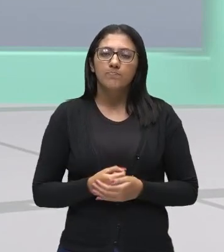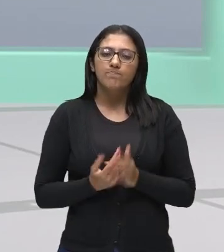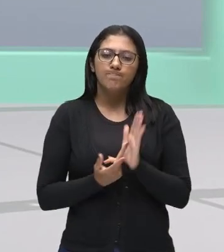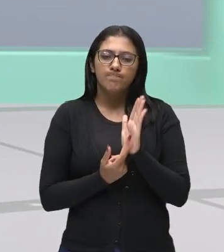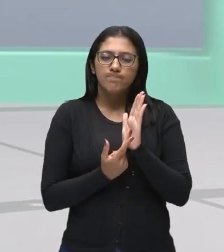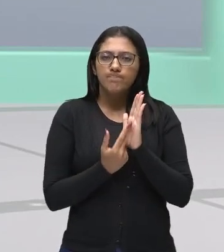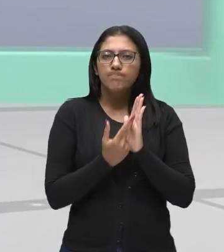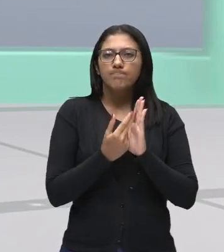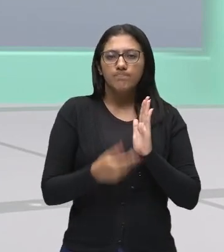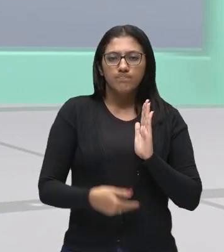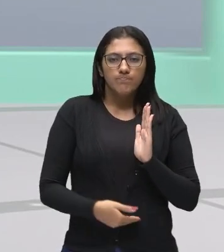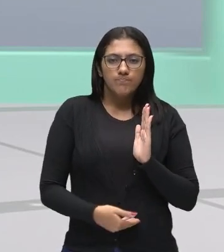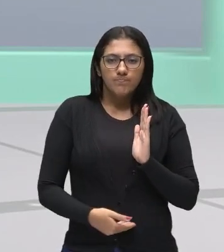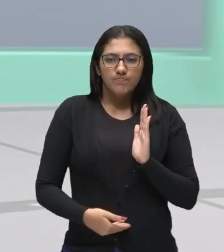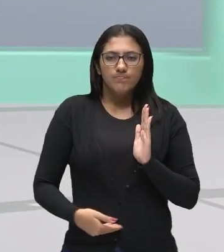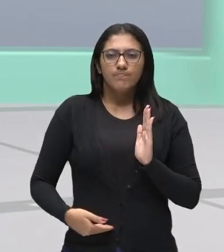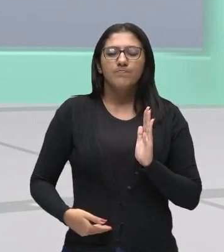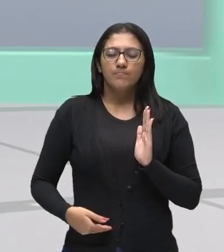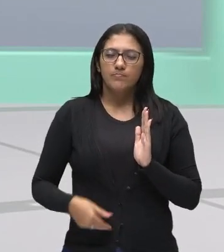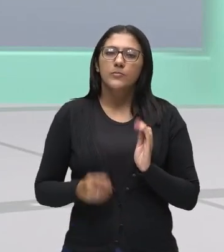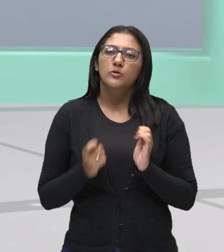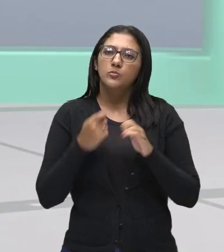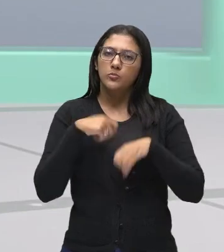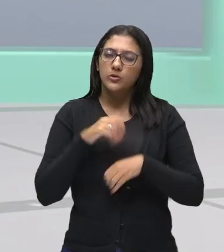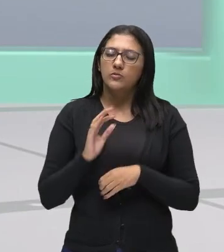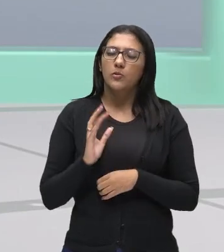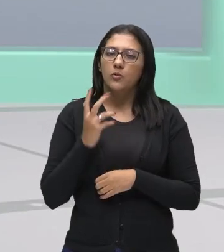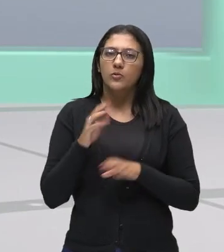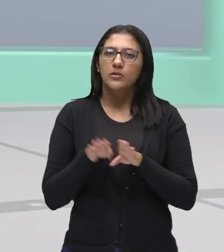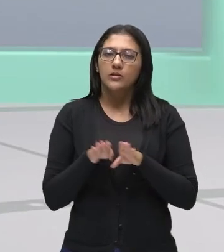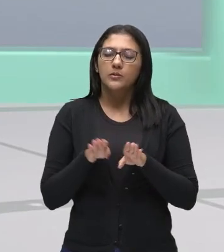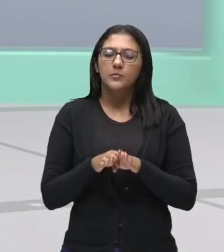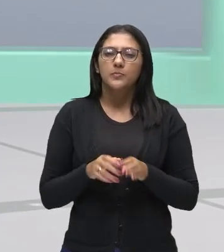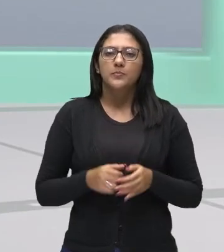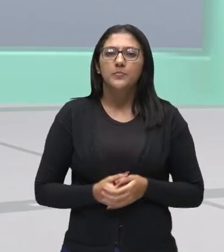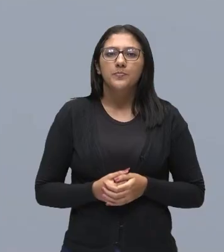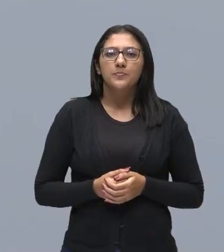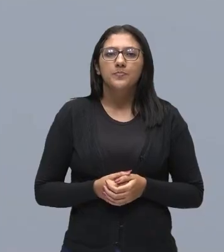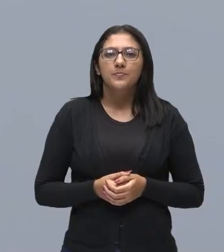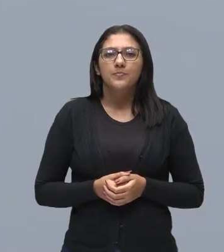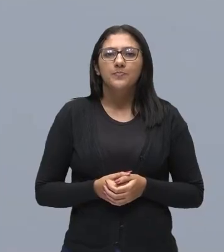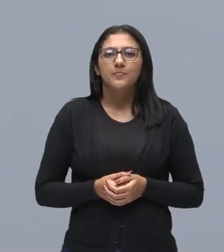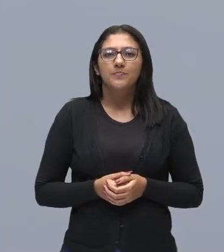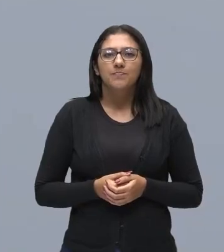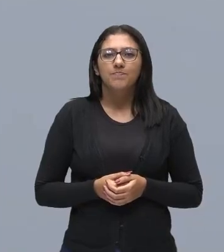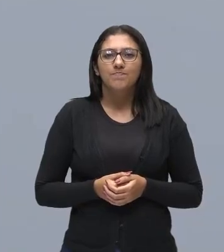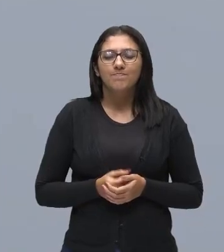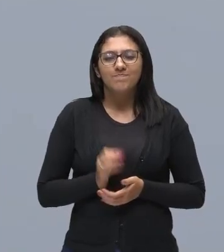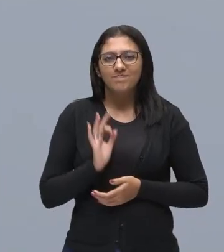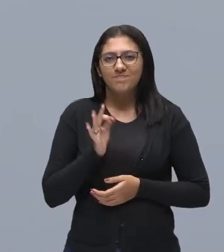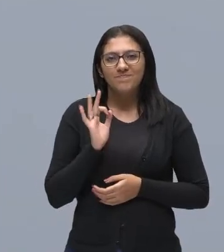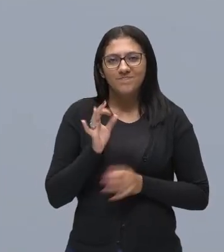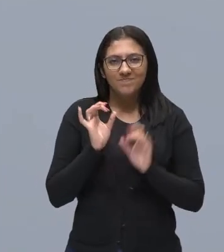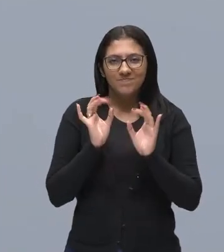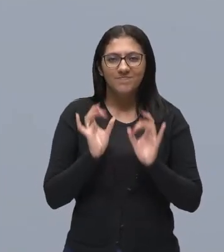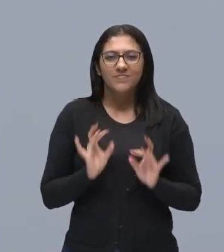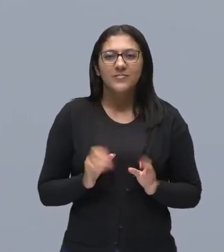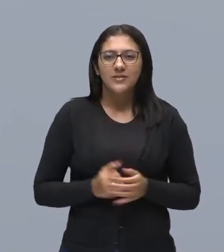A cesárea, então, ali vai acontecer uma cirurgia. Bem,